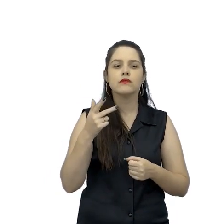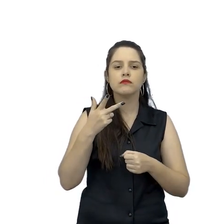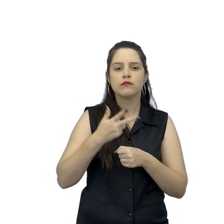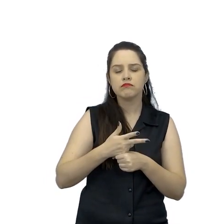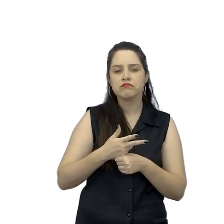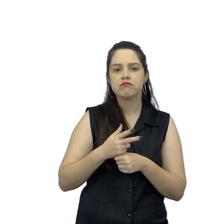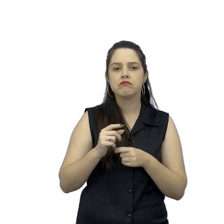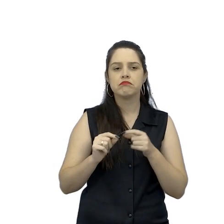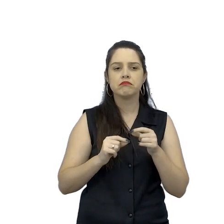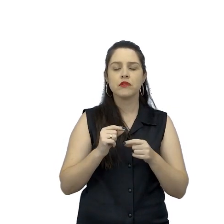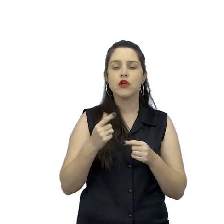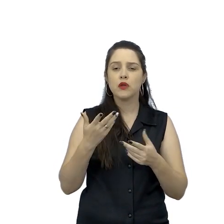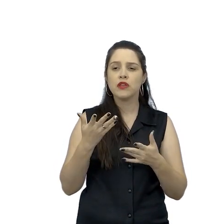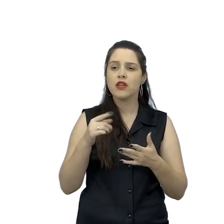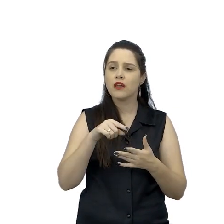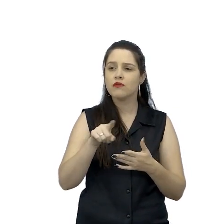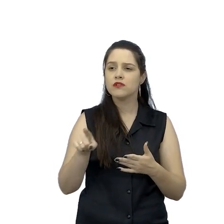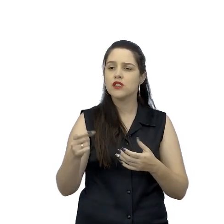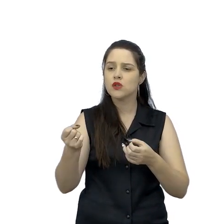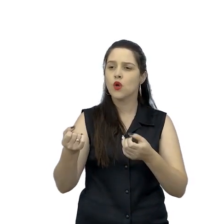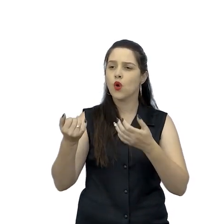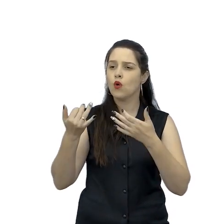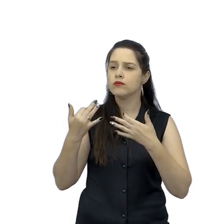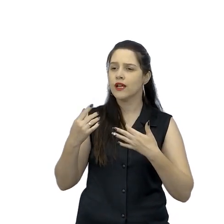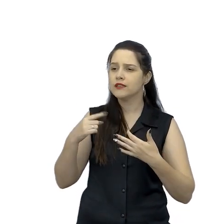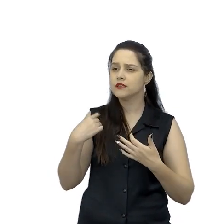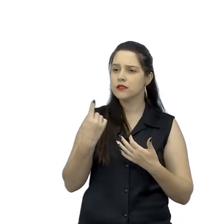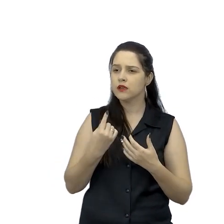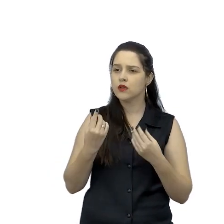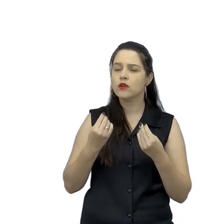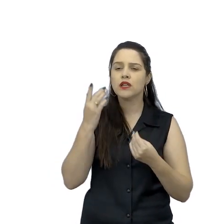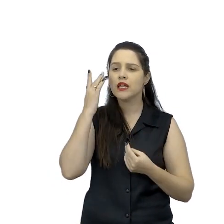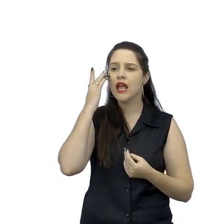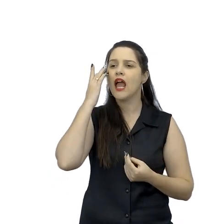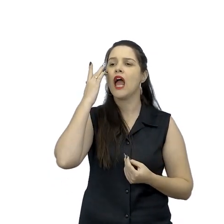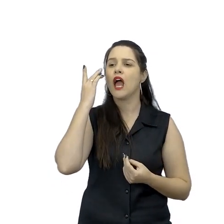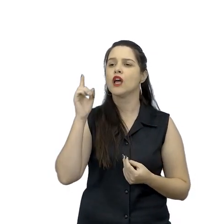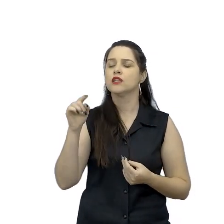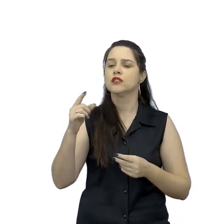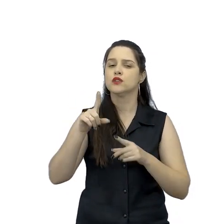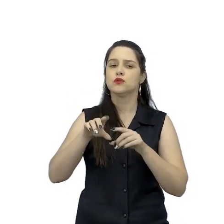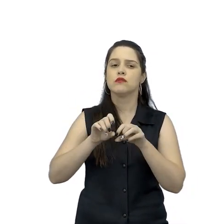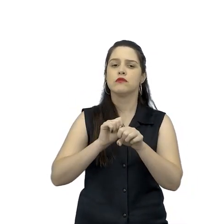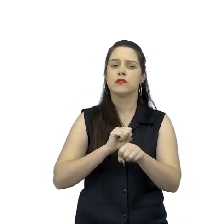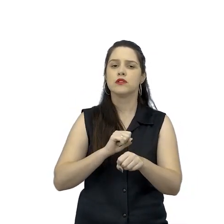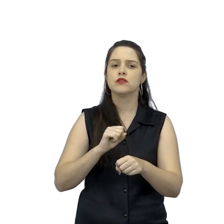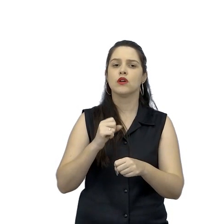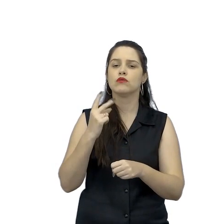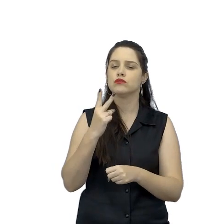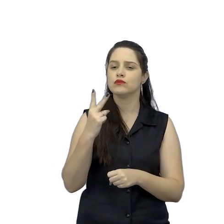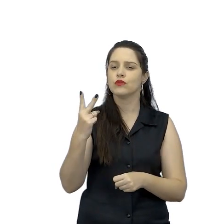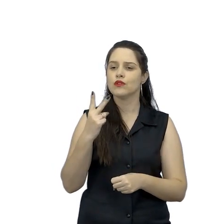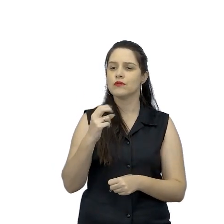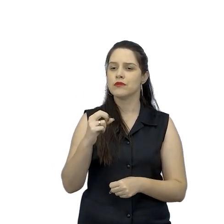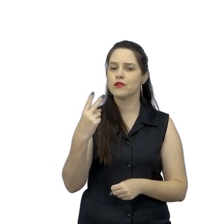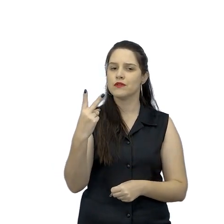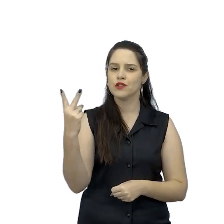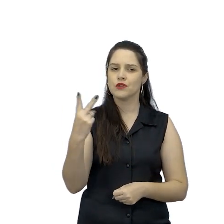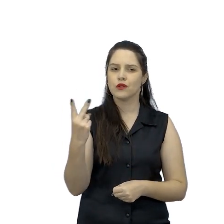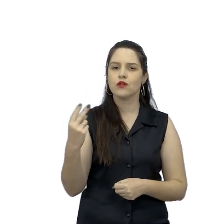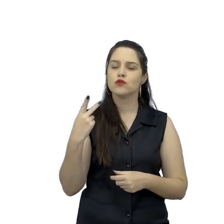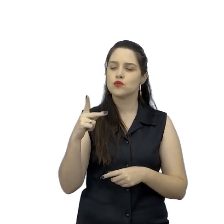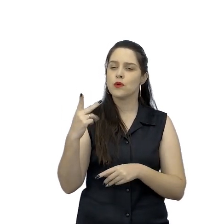eu queria que você contasse para nós o que acha, o que está achando das formações de 2022, especificamente dessa, né?